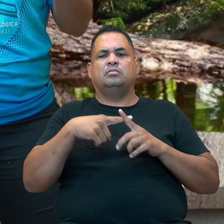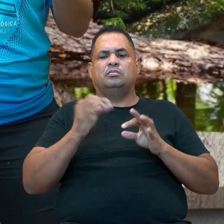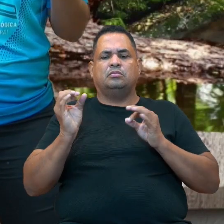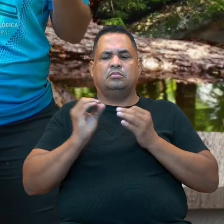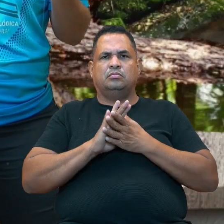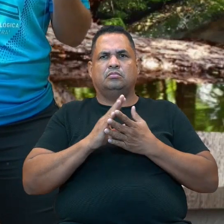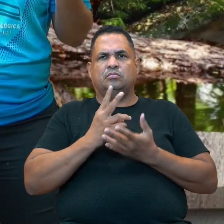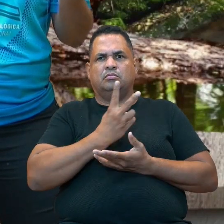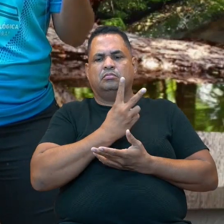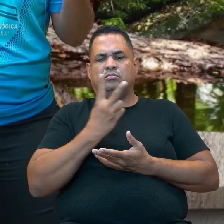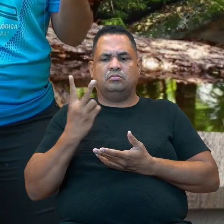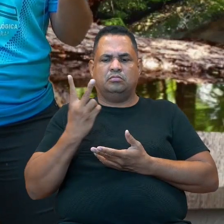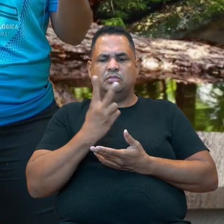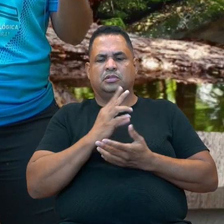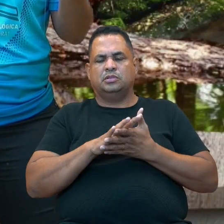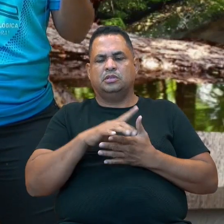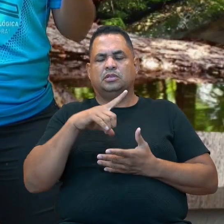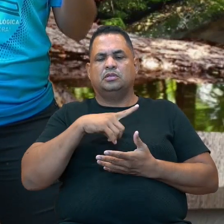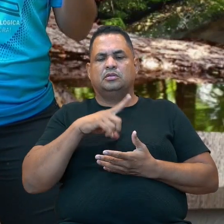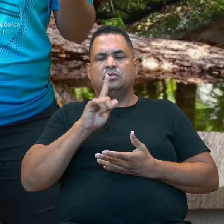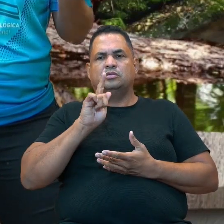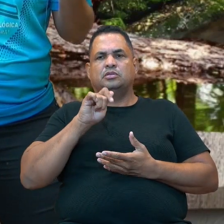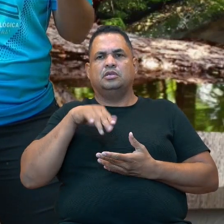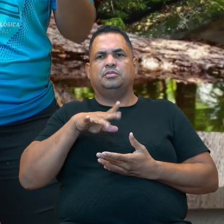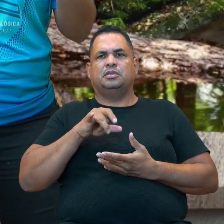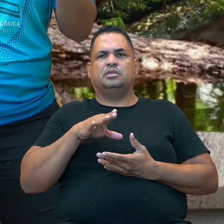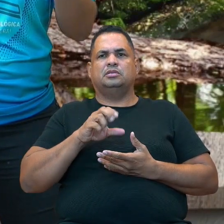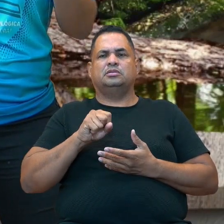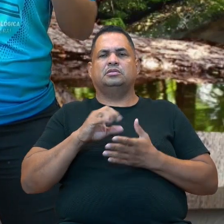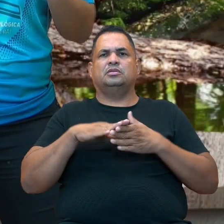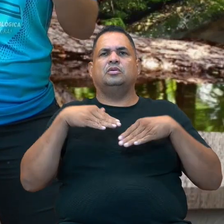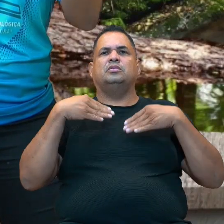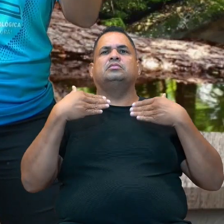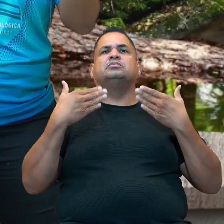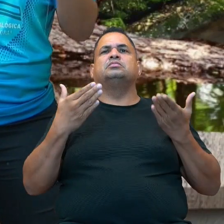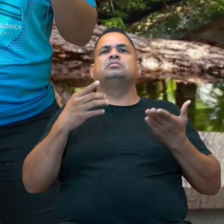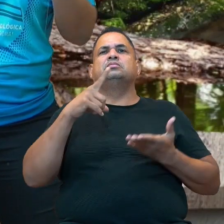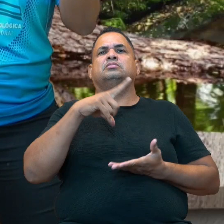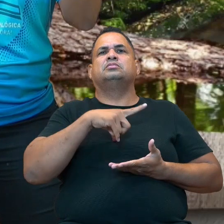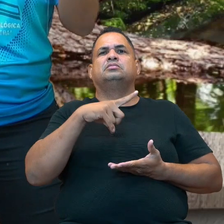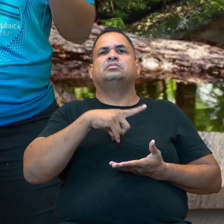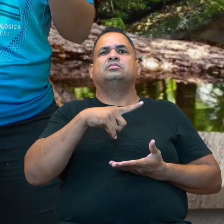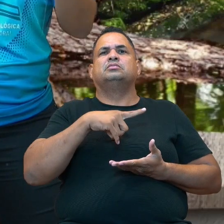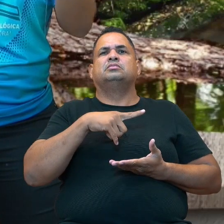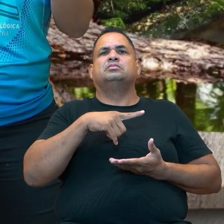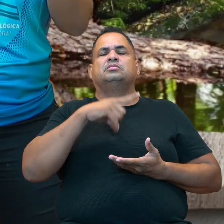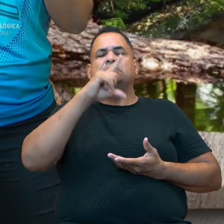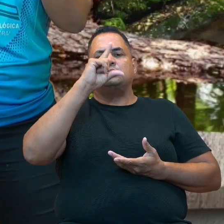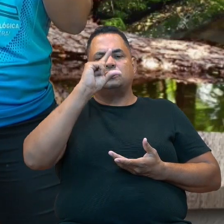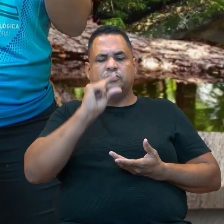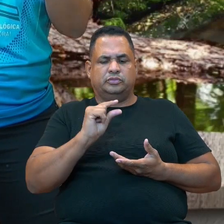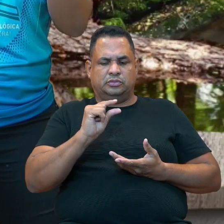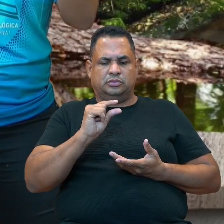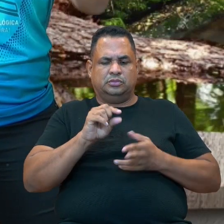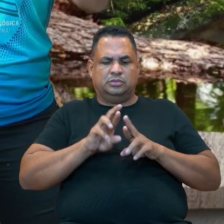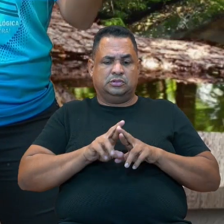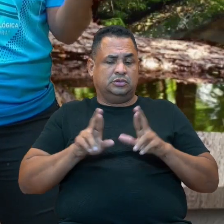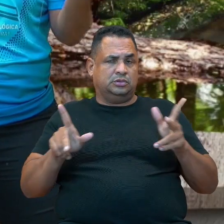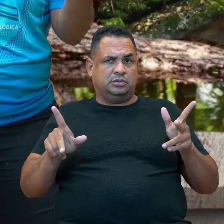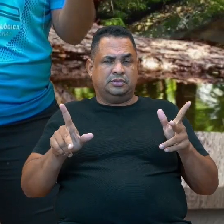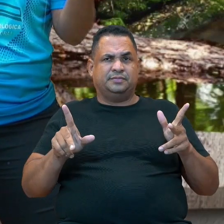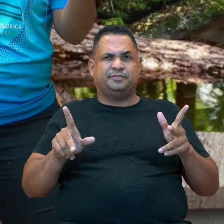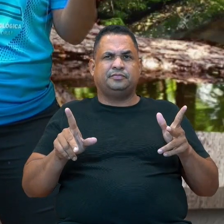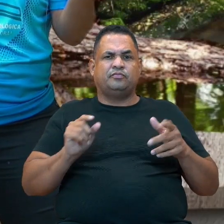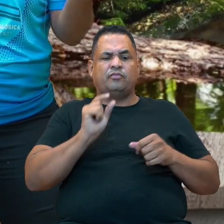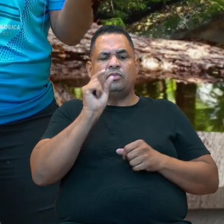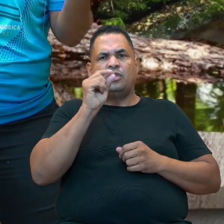dos gametas, tá bom? Quando acontece de ter redução, diferenciação, por exemplo, uma espécie